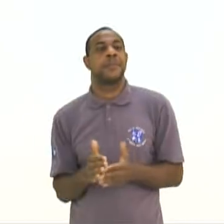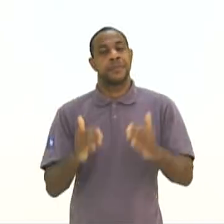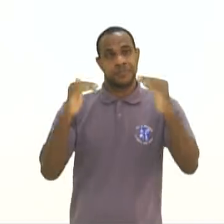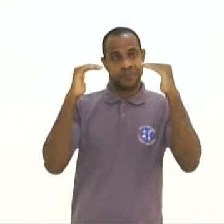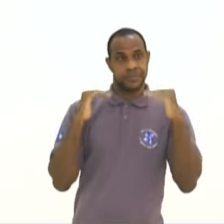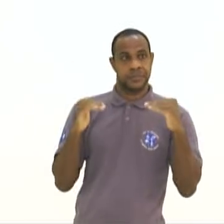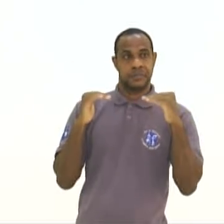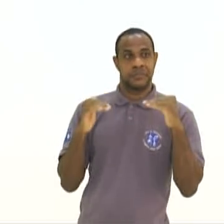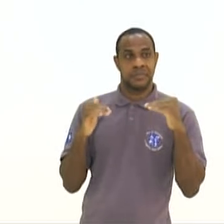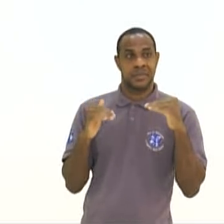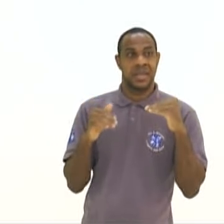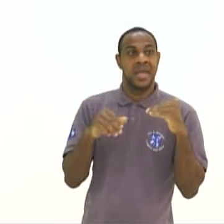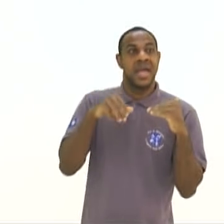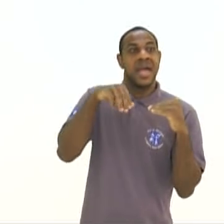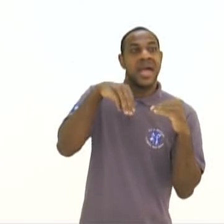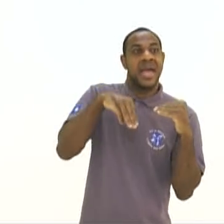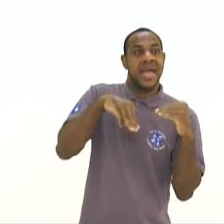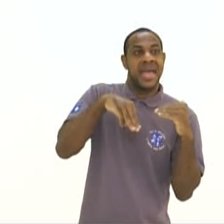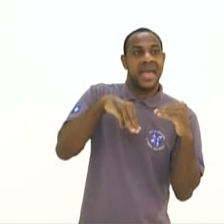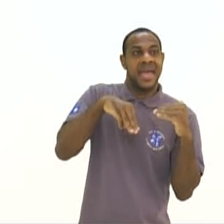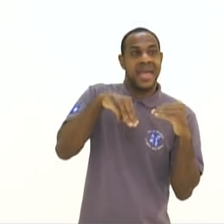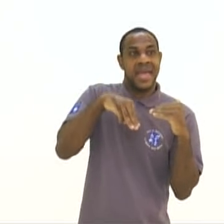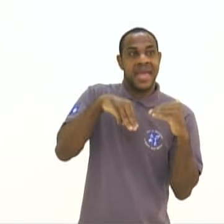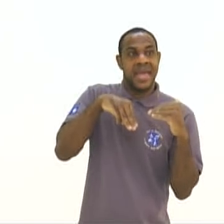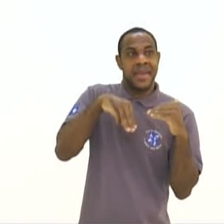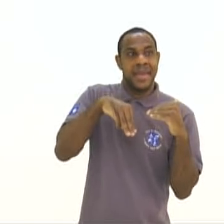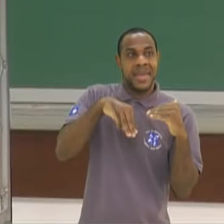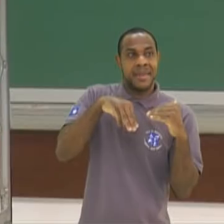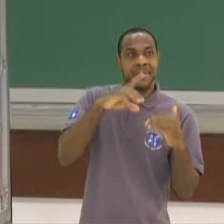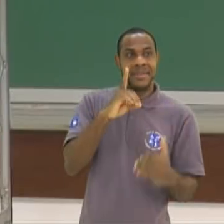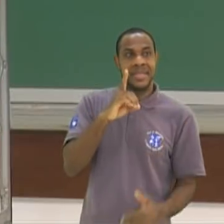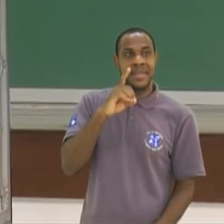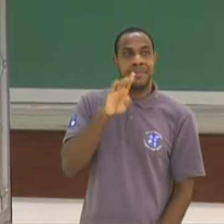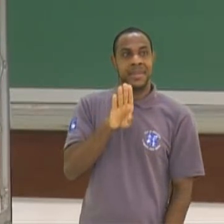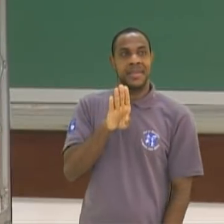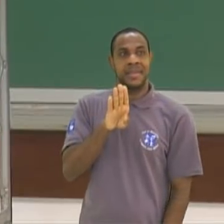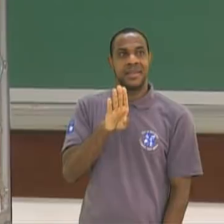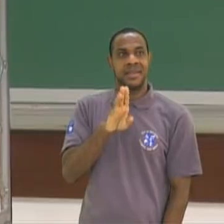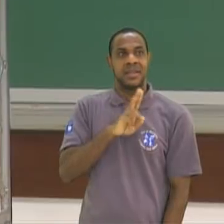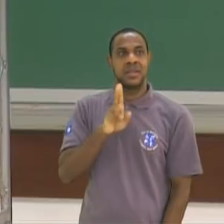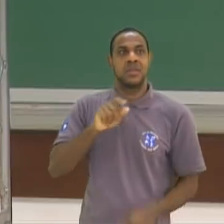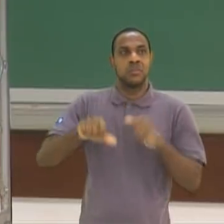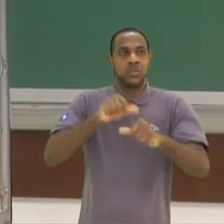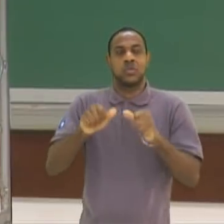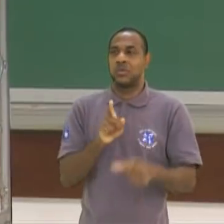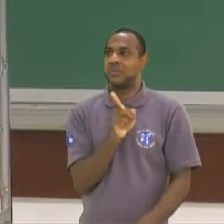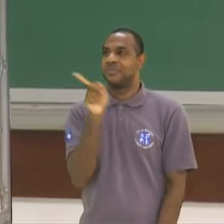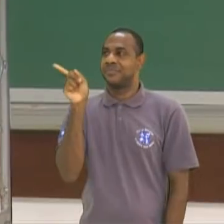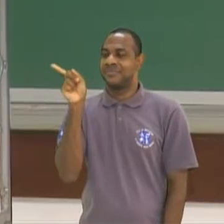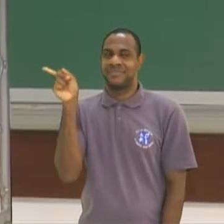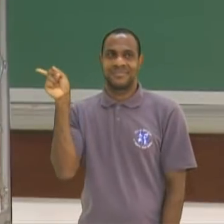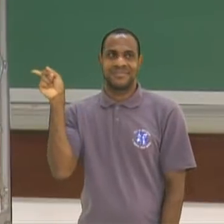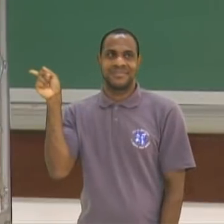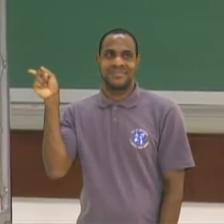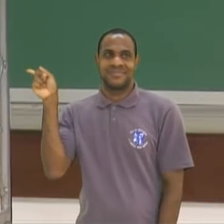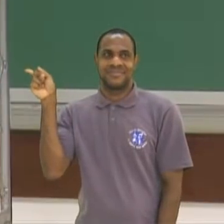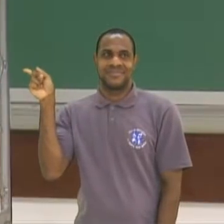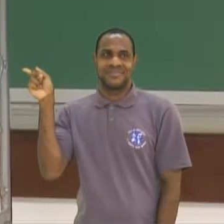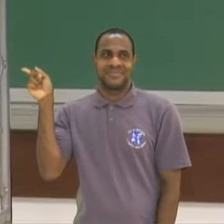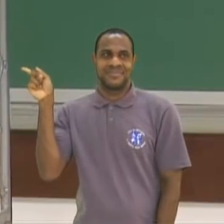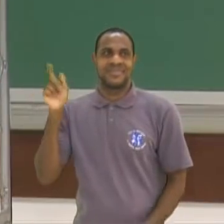O MDB virou o Partido do Movimento Democrático Brasileiro, PMDB. Colocou um partido ali